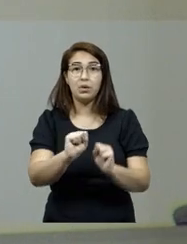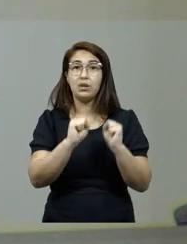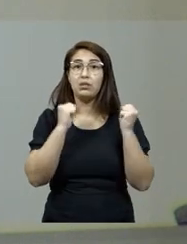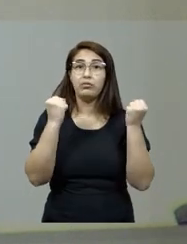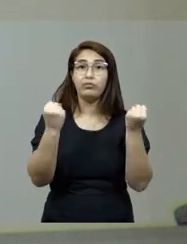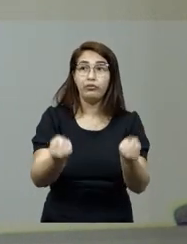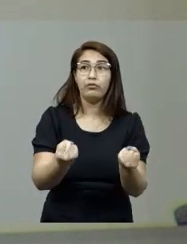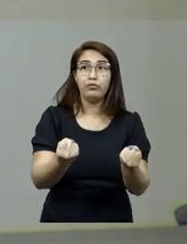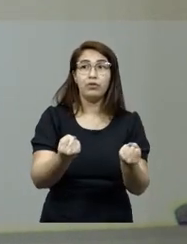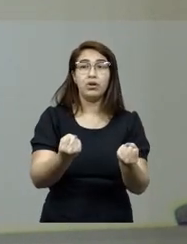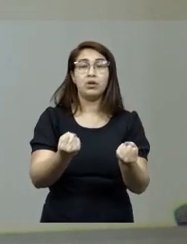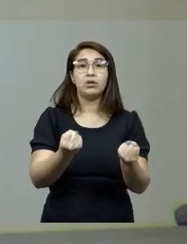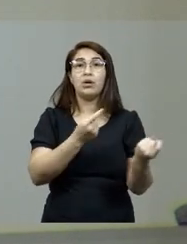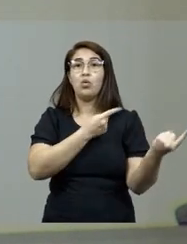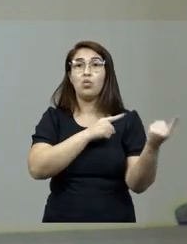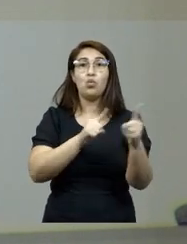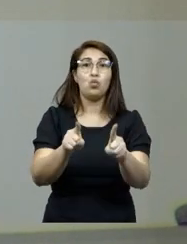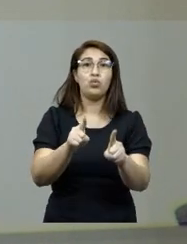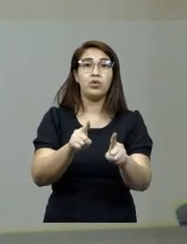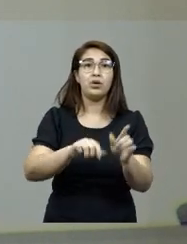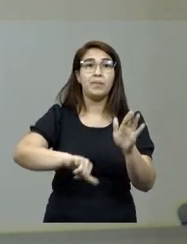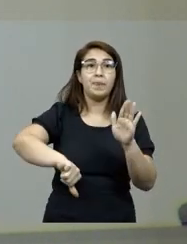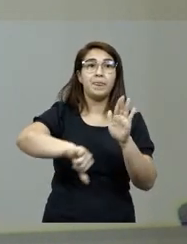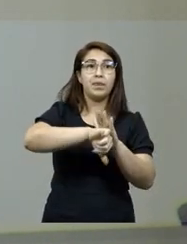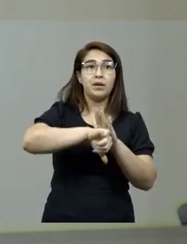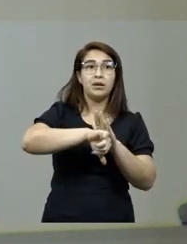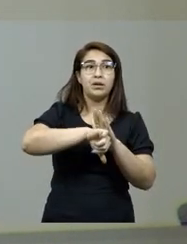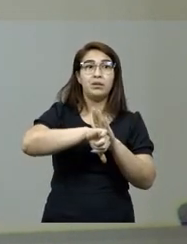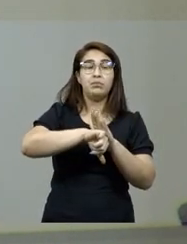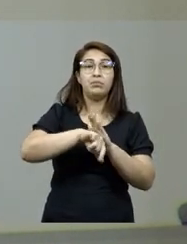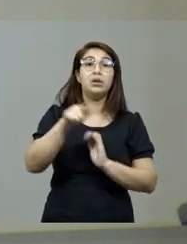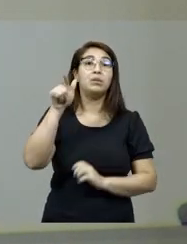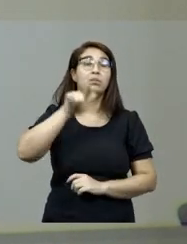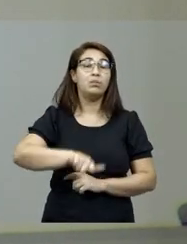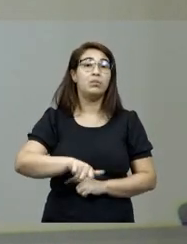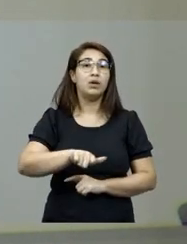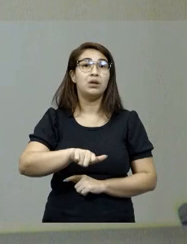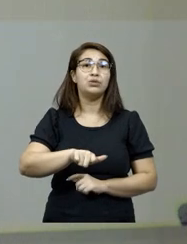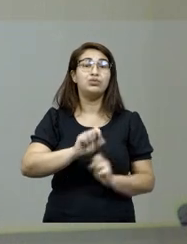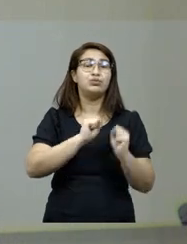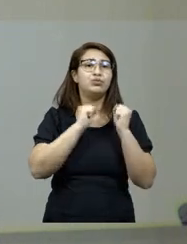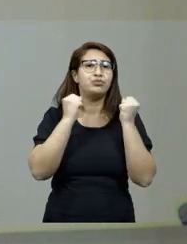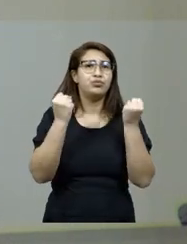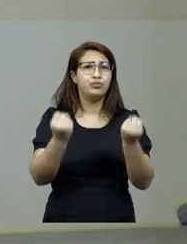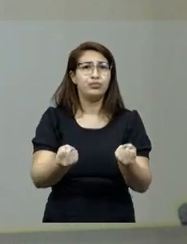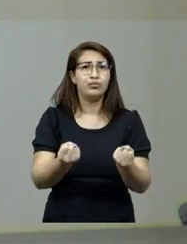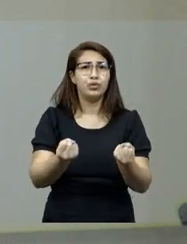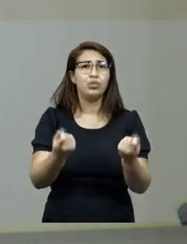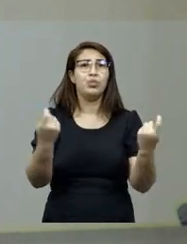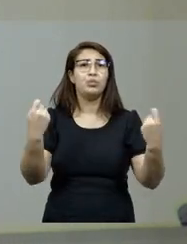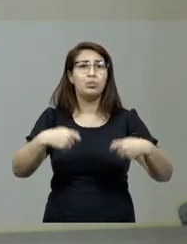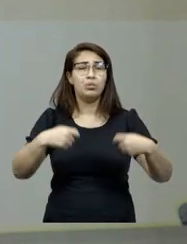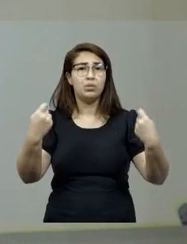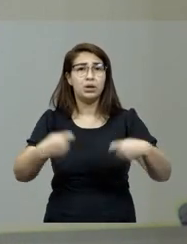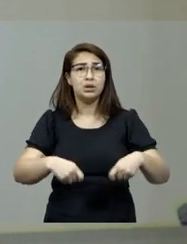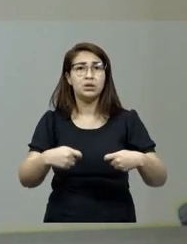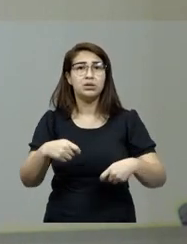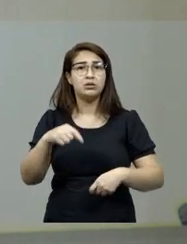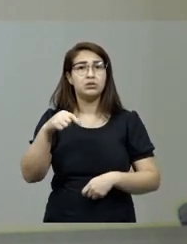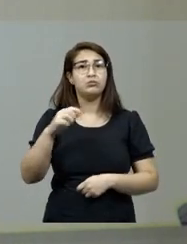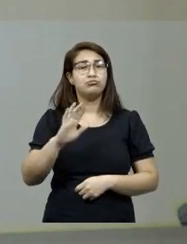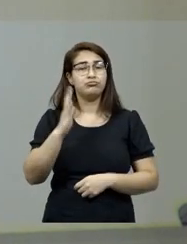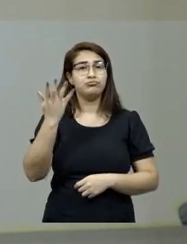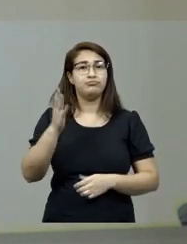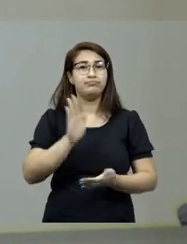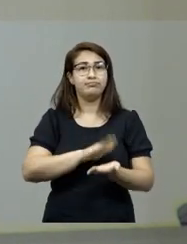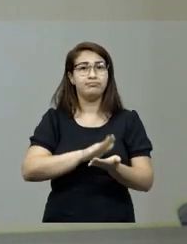enfrentamento combateram o crime e fizeram o enfrentamento que foi necessário nesse caso.